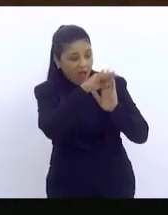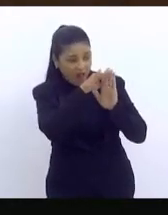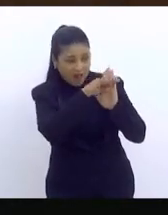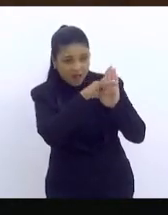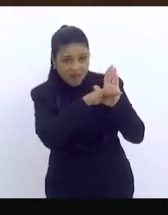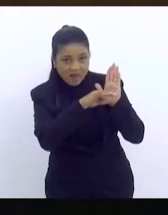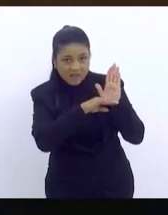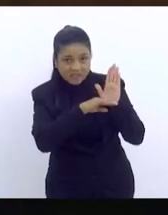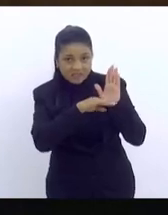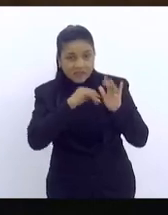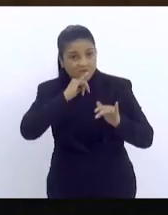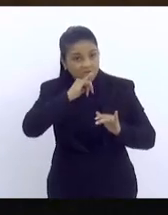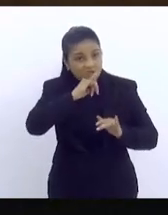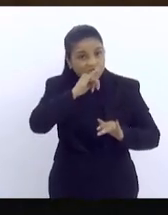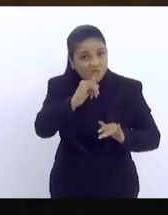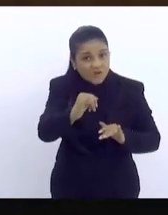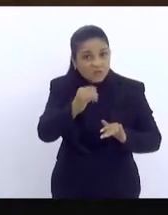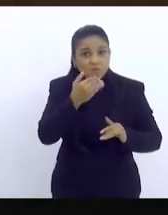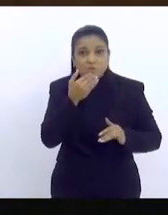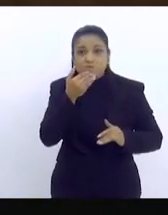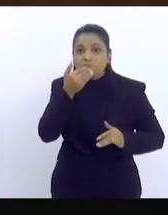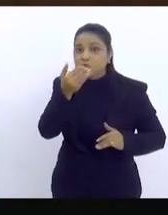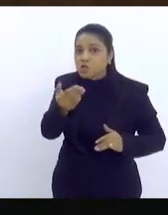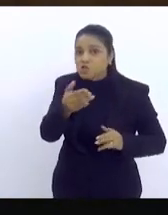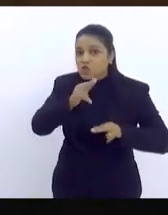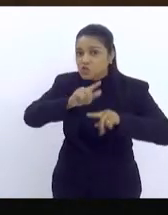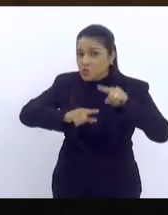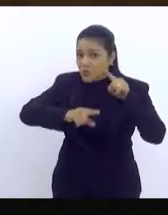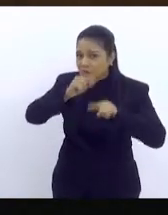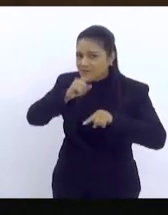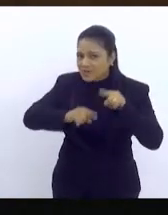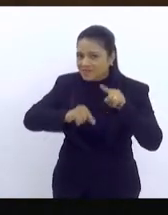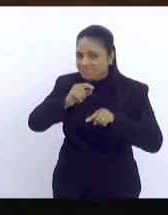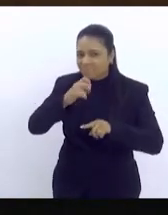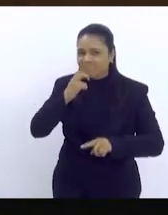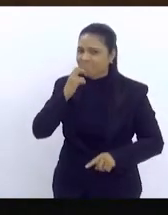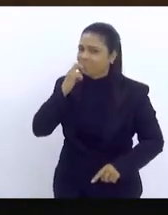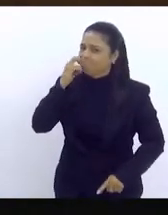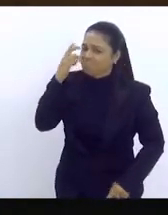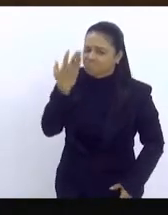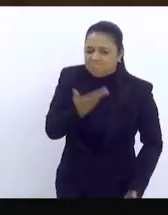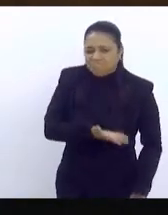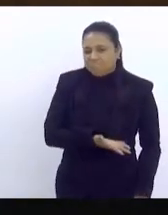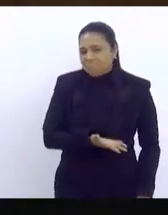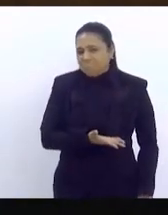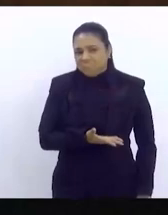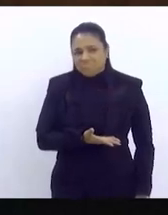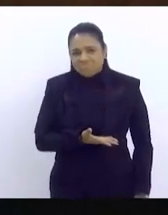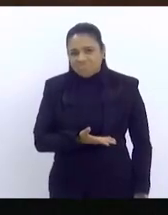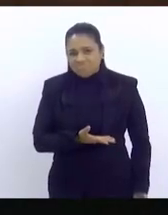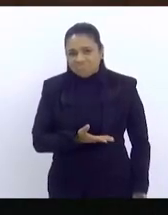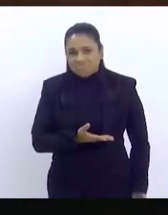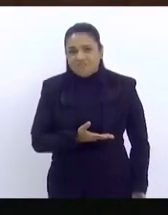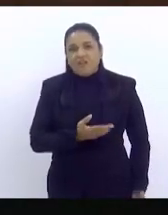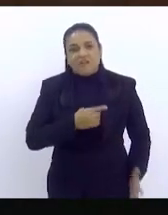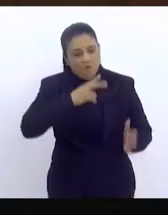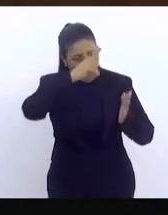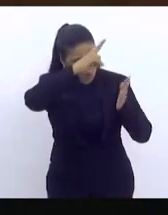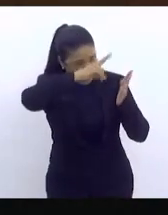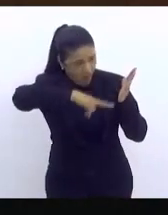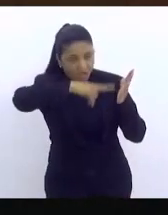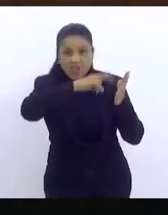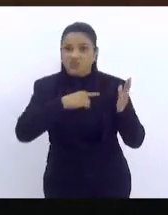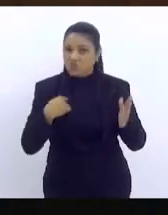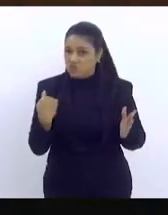dizendo pedindo solicitando esses equipamentos já é uma vergonha e nós vamos ler dentro